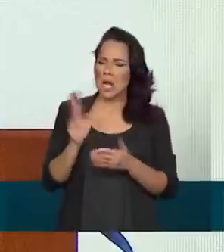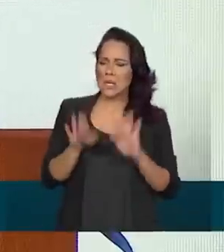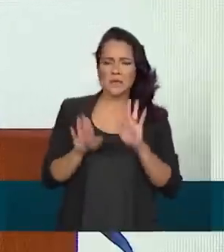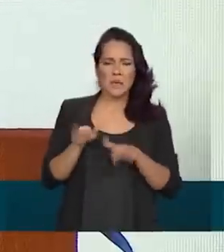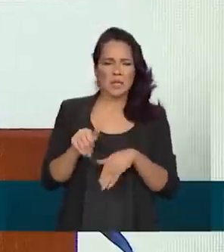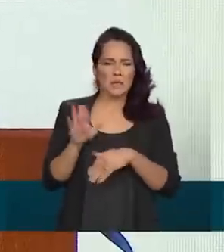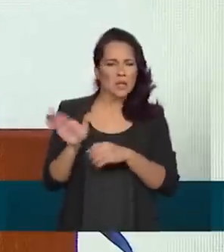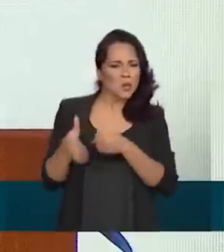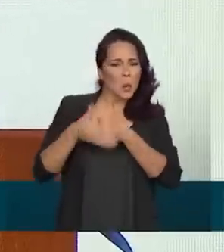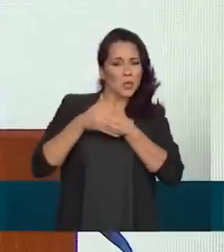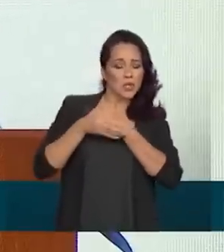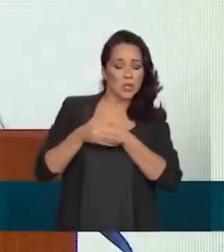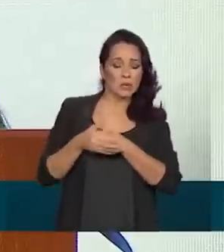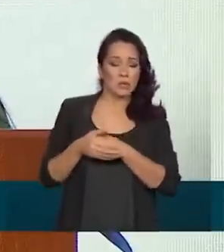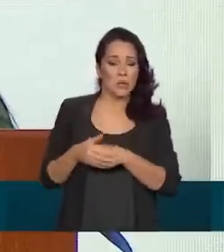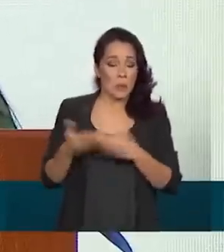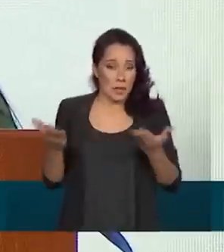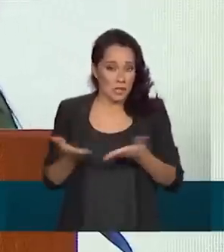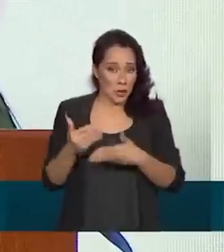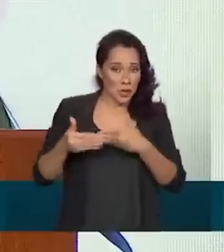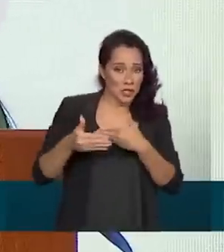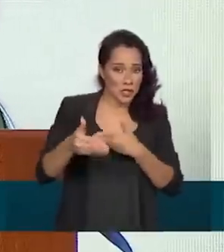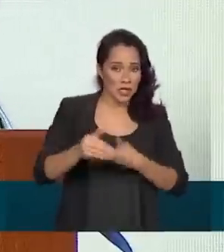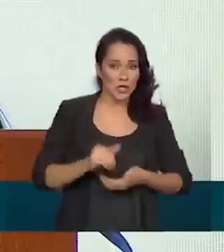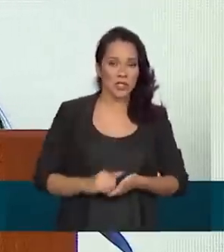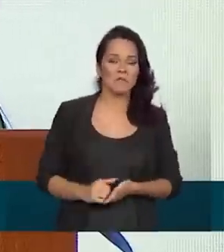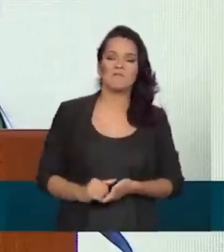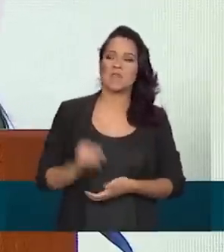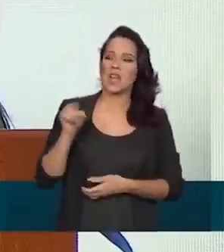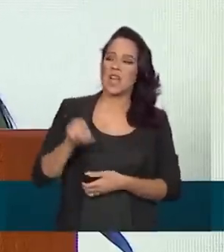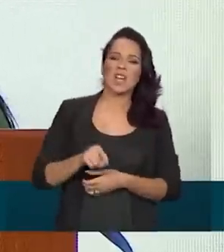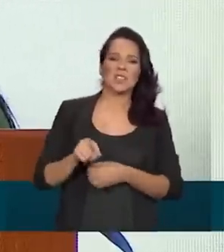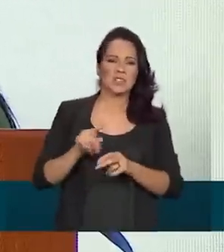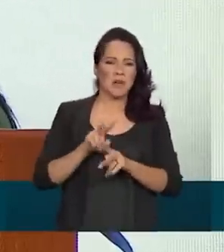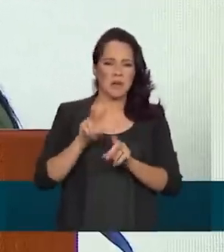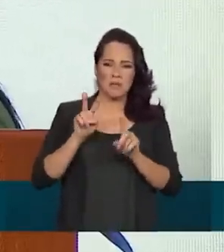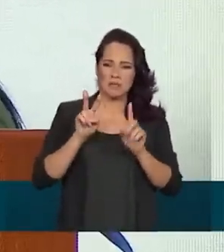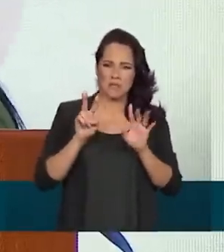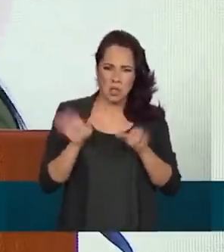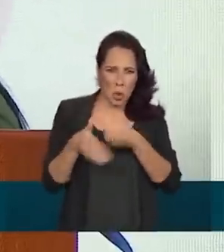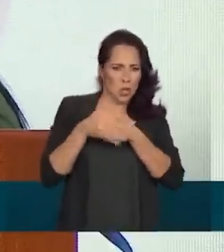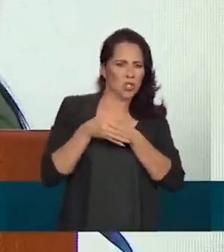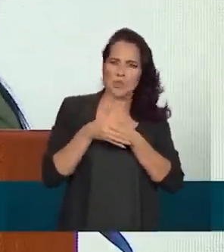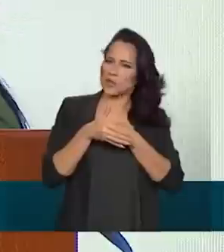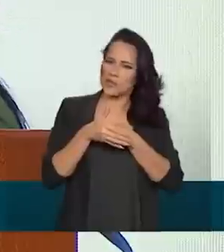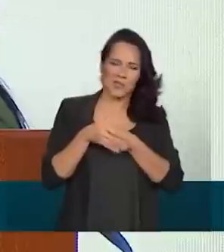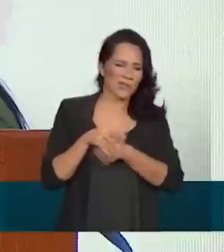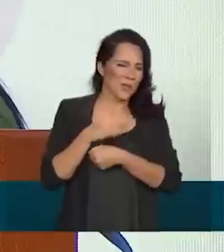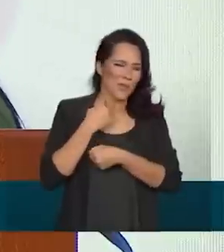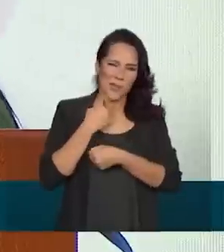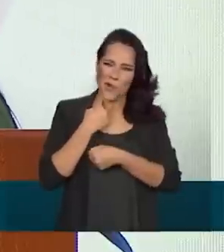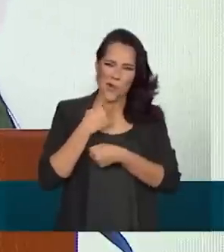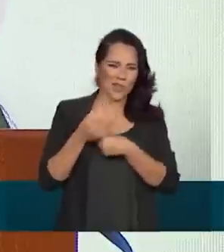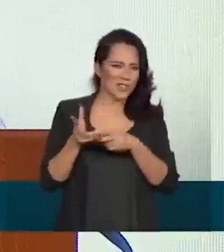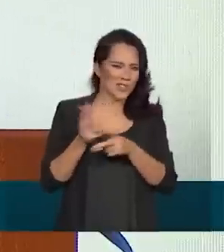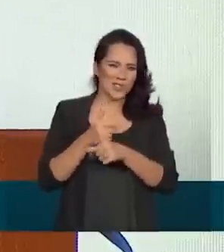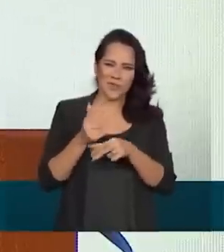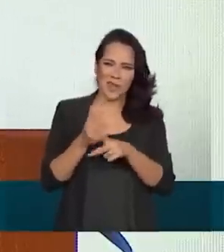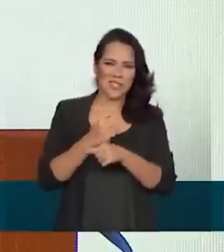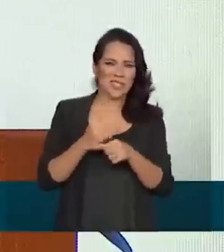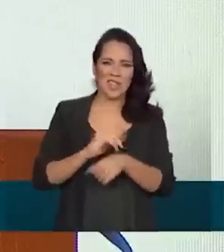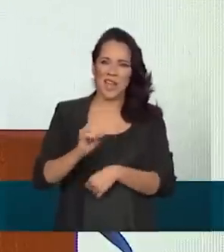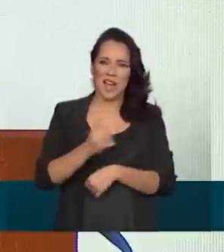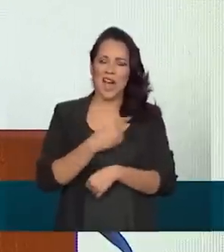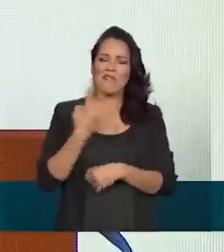visibilizados. Mas a partir de agora, essa invisibilidade não pode mais camuflar a